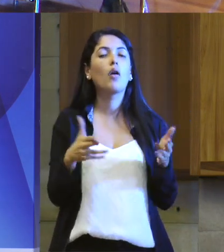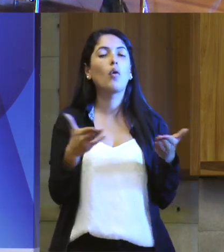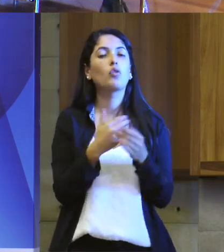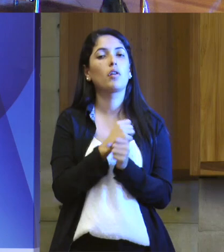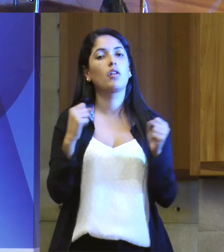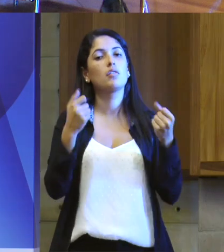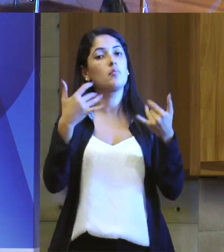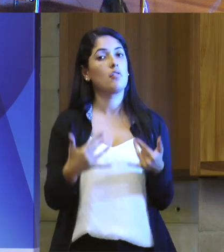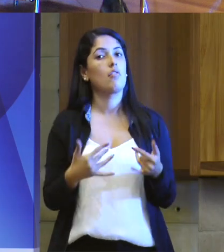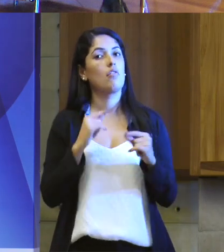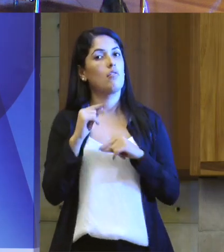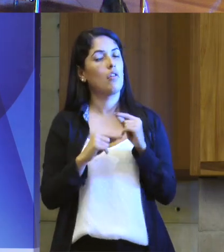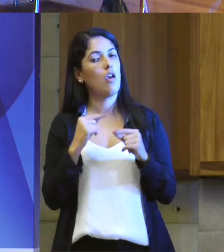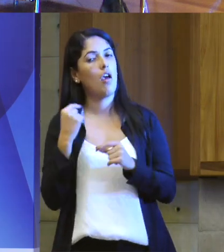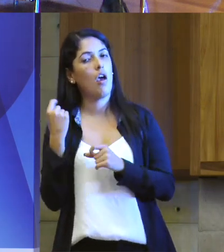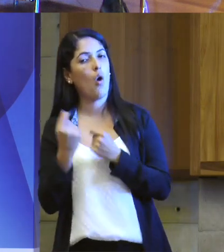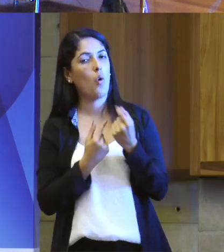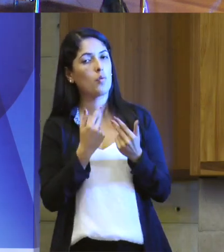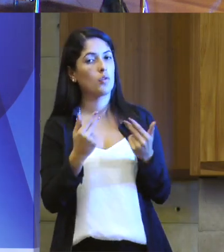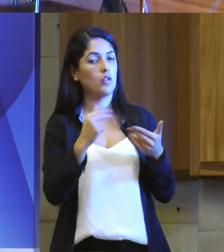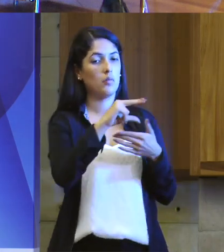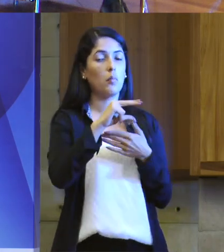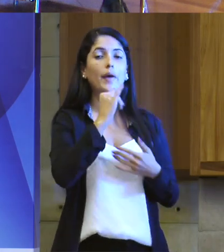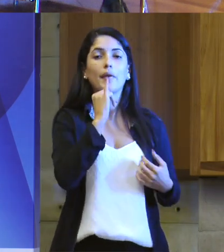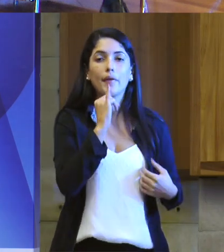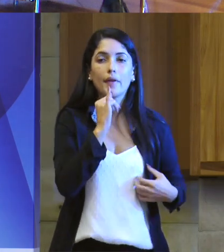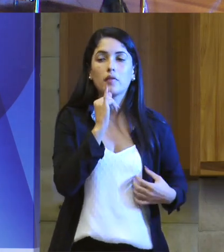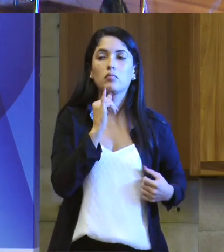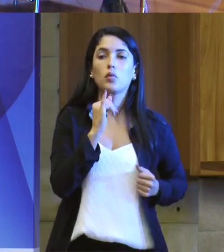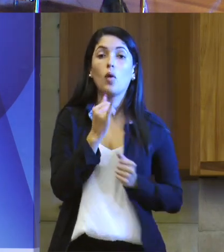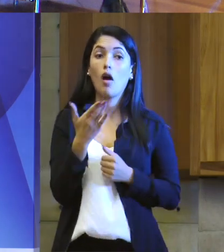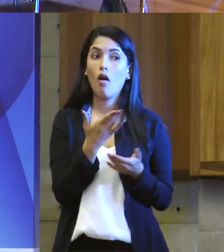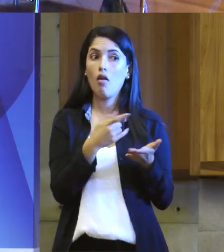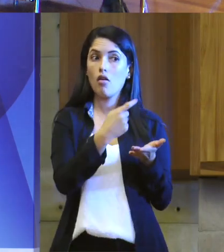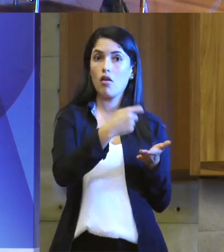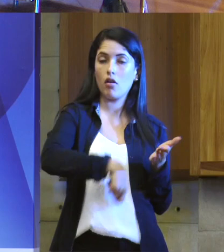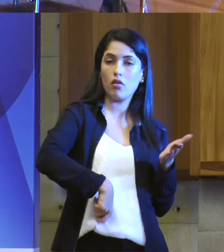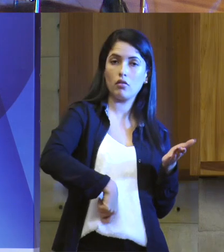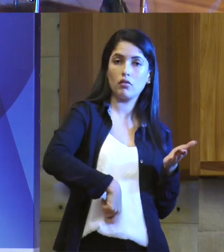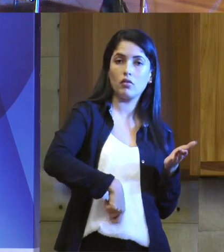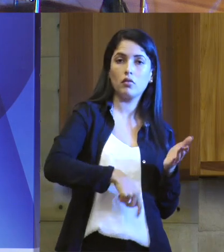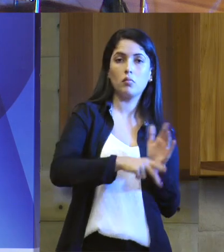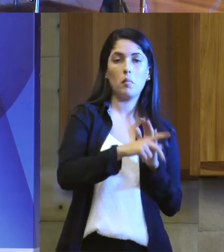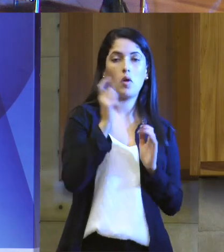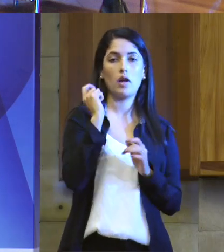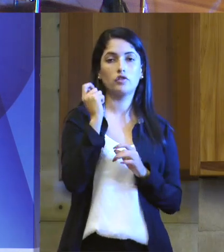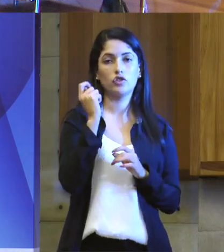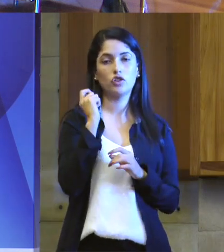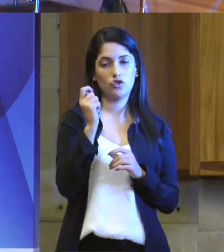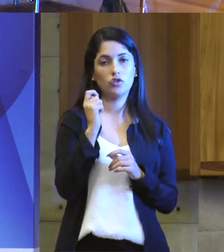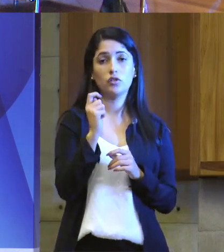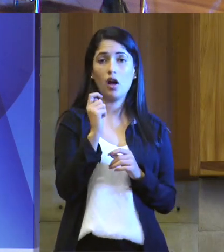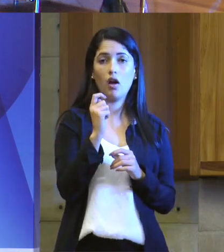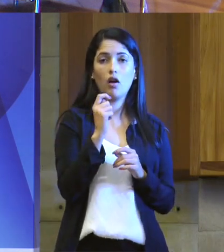acabar com alguns das as exceções do mercosul então por exemplo mas acabamos de assinar um acordo automotivo com a argentina estamos